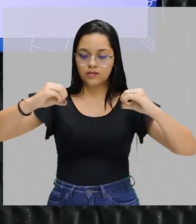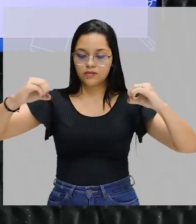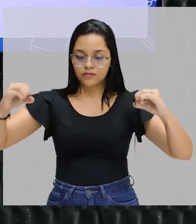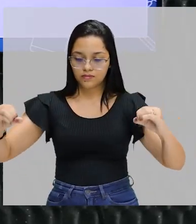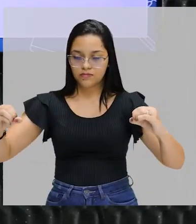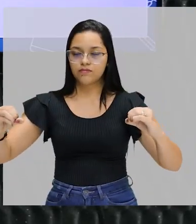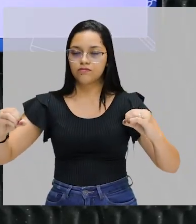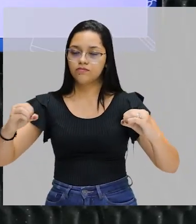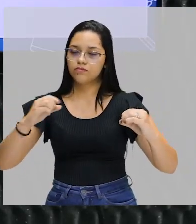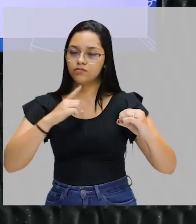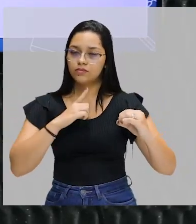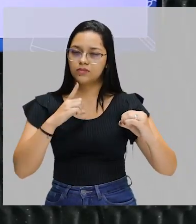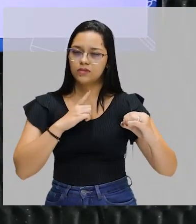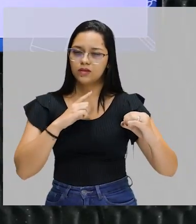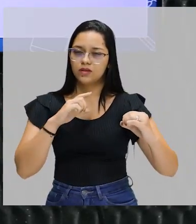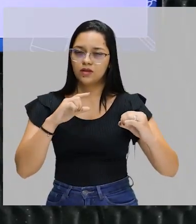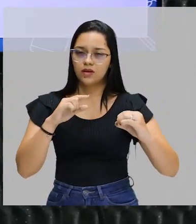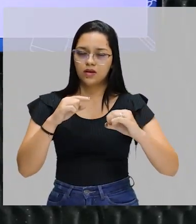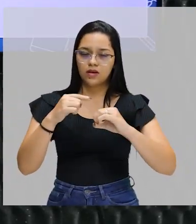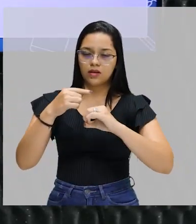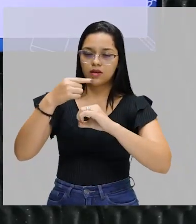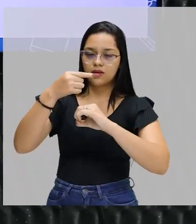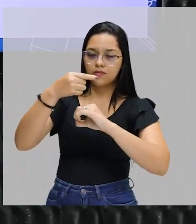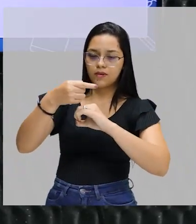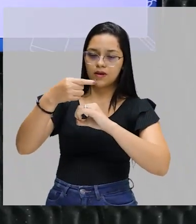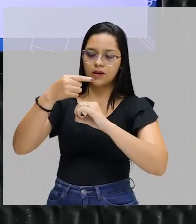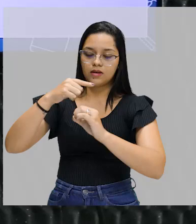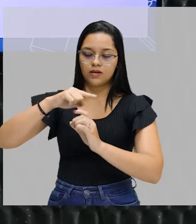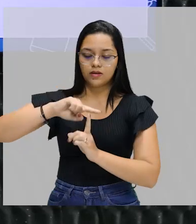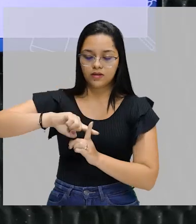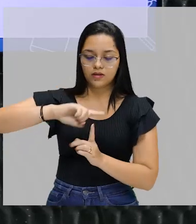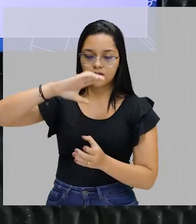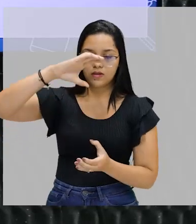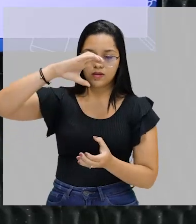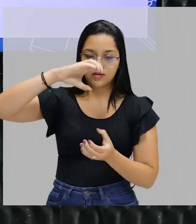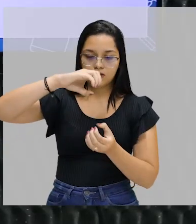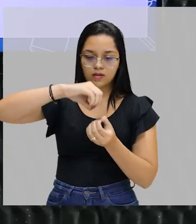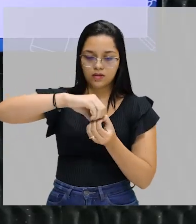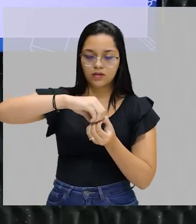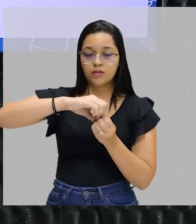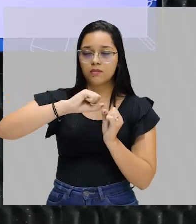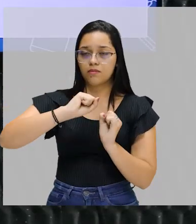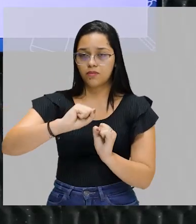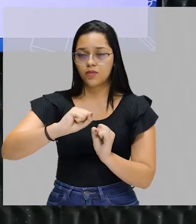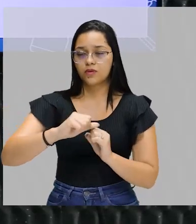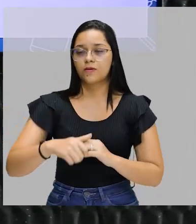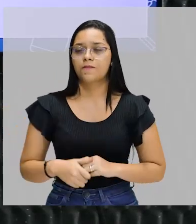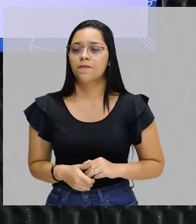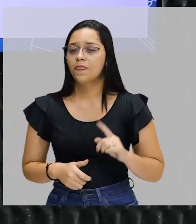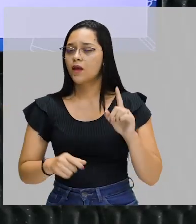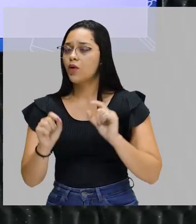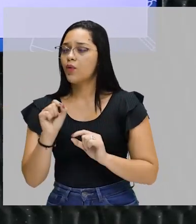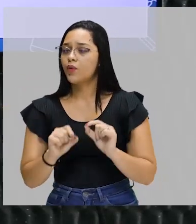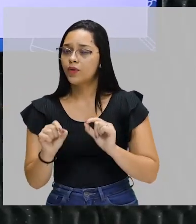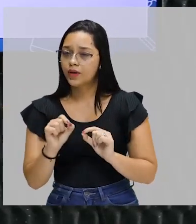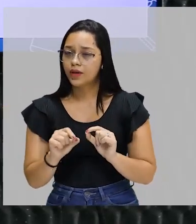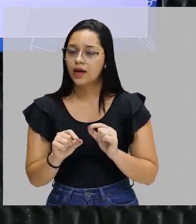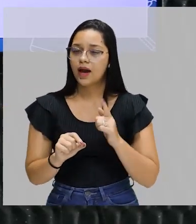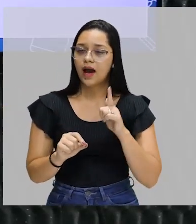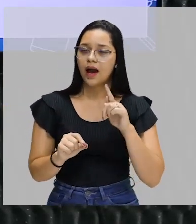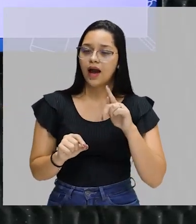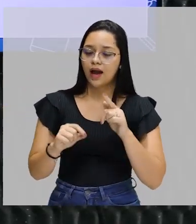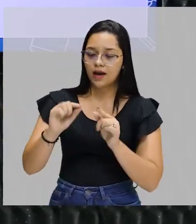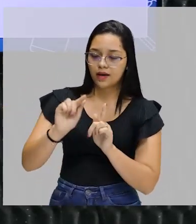certo? Os polos magnéticos, eles podem ser atraídos ou repelidos, Tá, ok? Nessa lógica, a gravidade ela também poderia